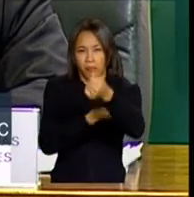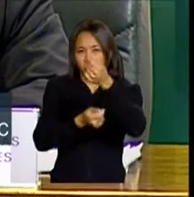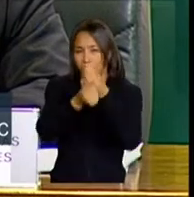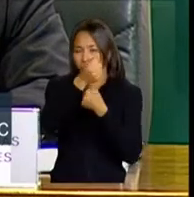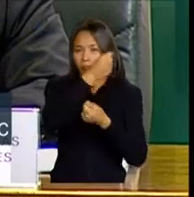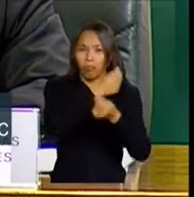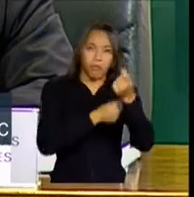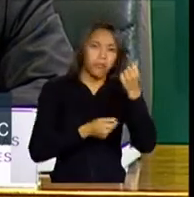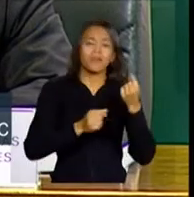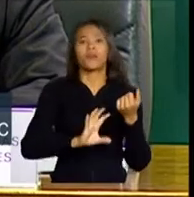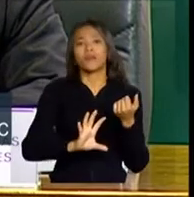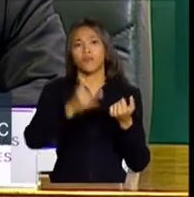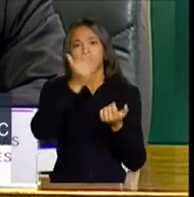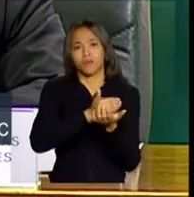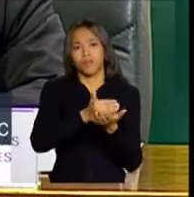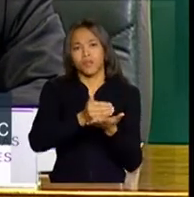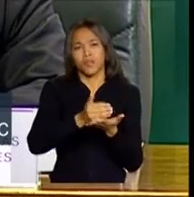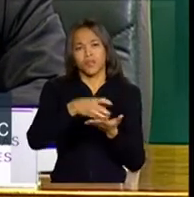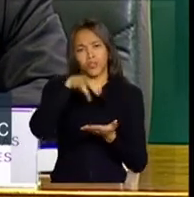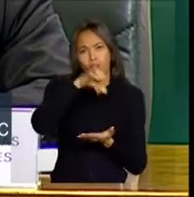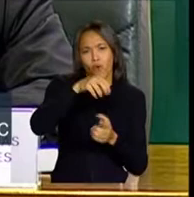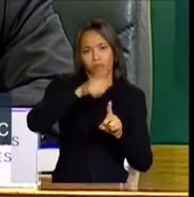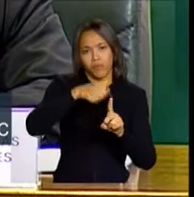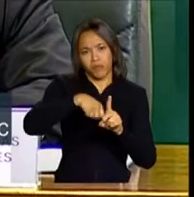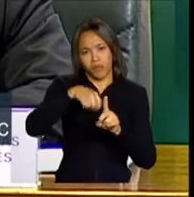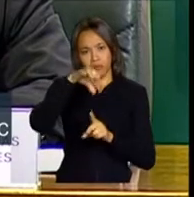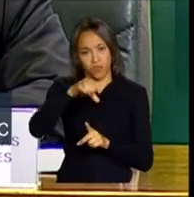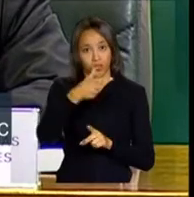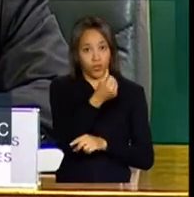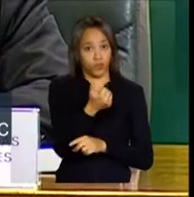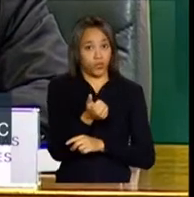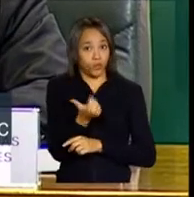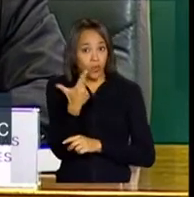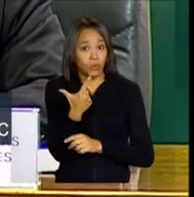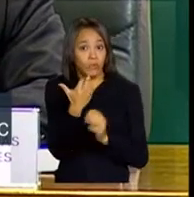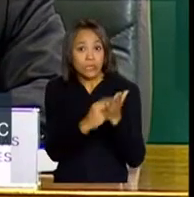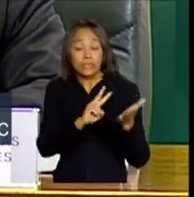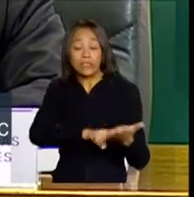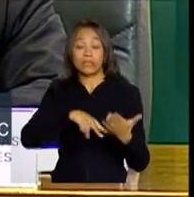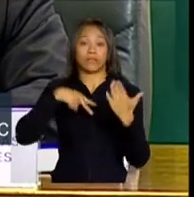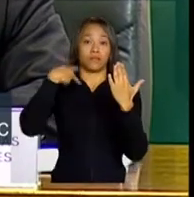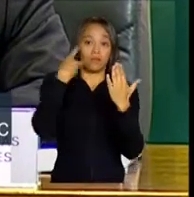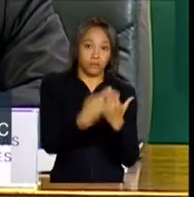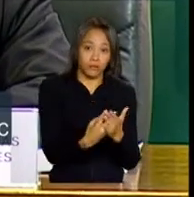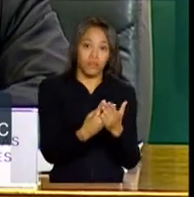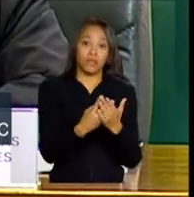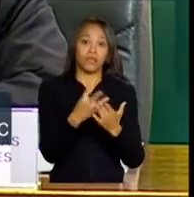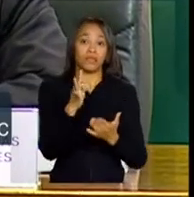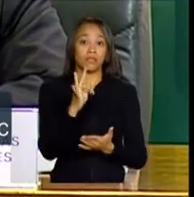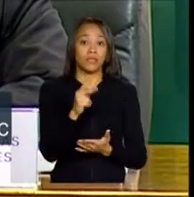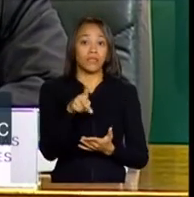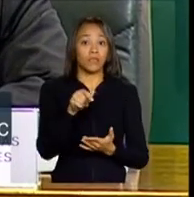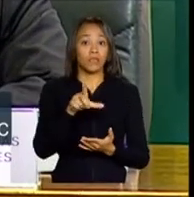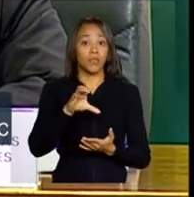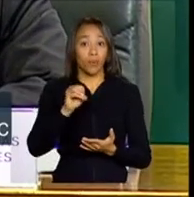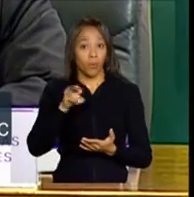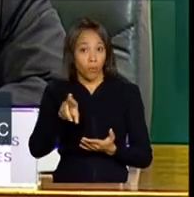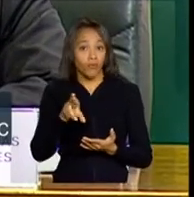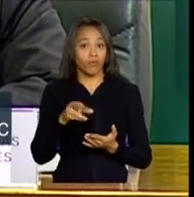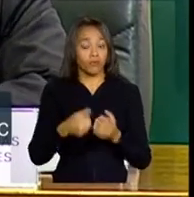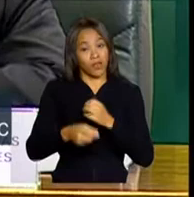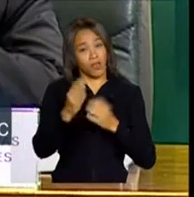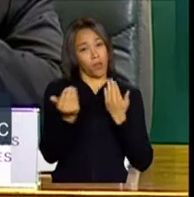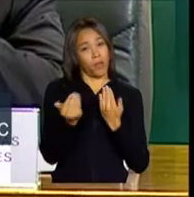contenciosos iniciados 9 primeiros meses de 2012 triplicou em relação ao mesmo período do ano